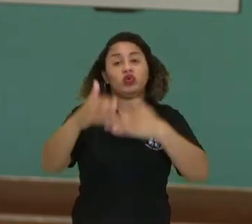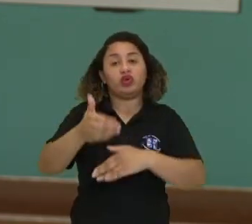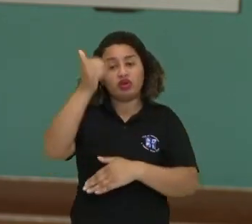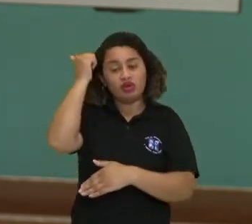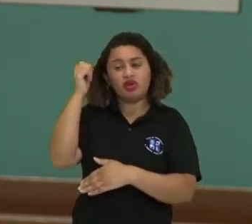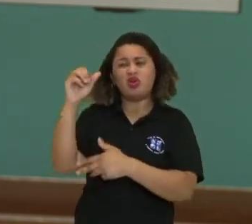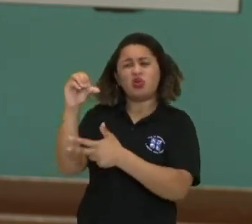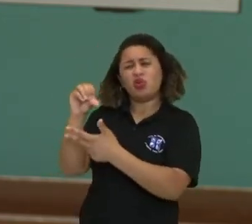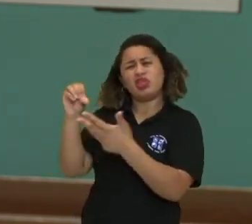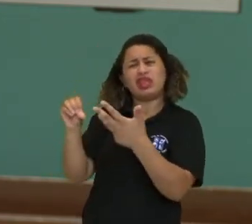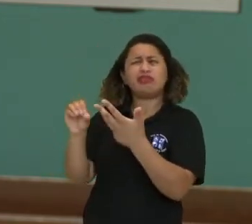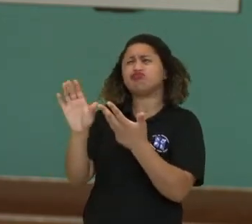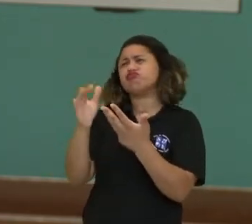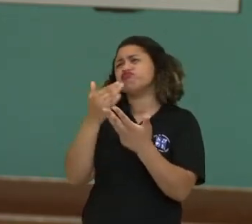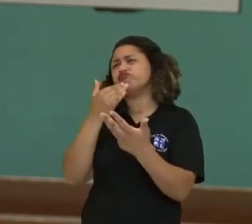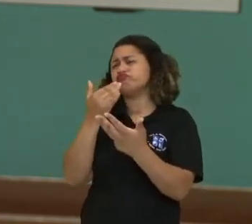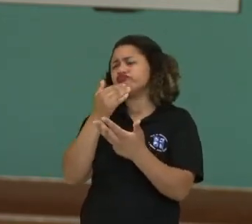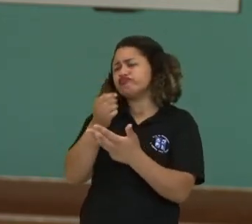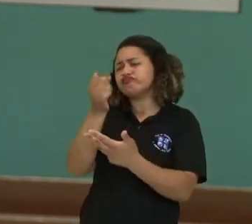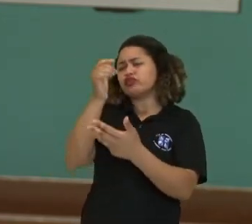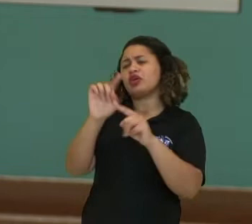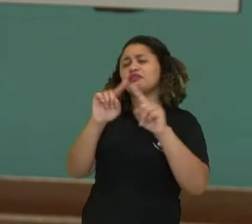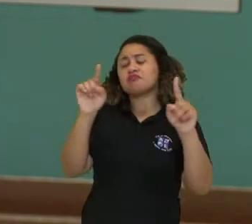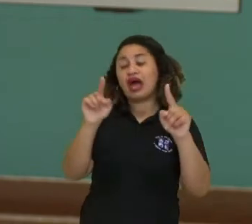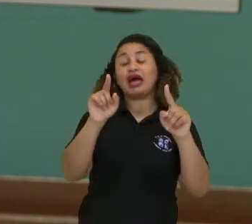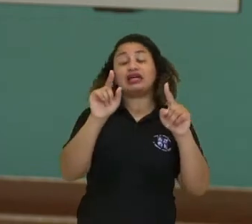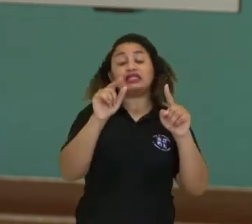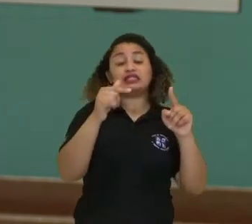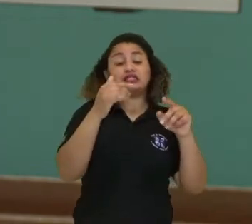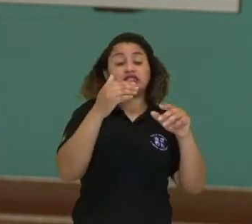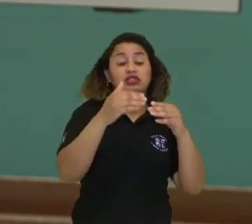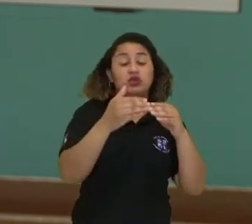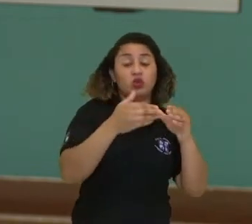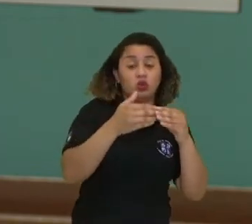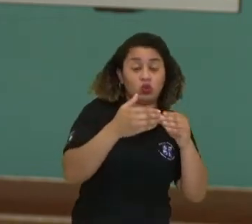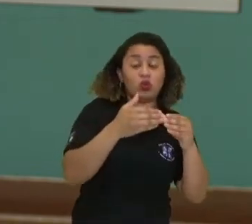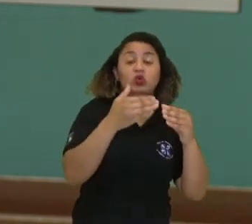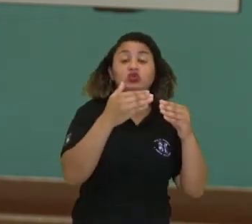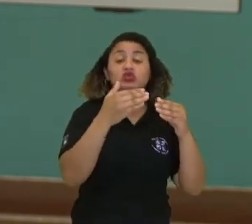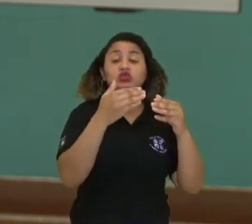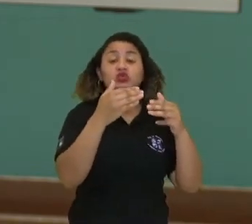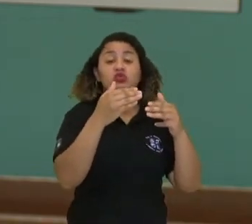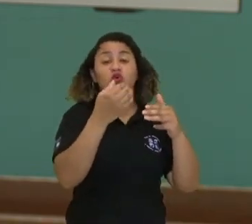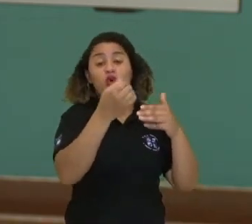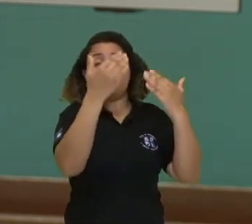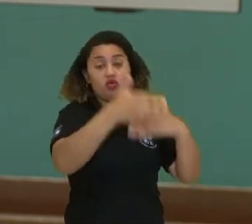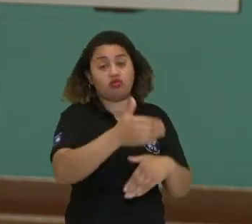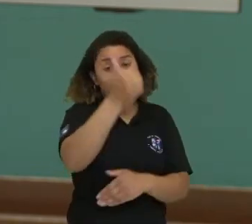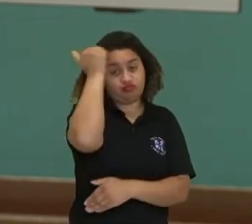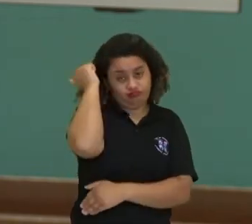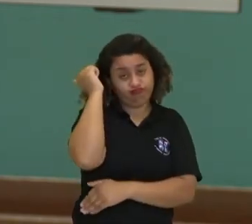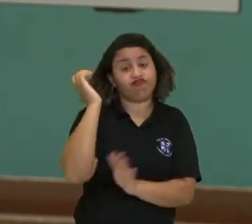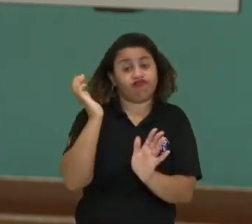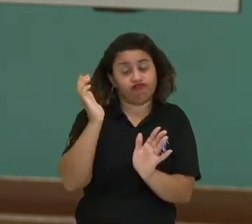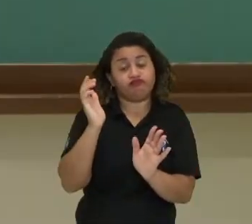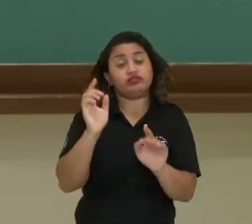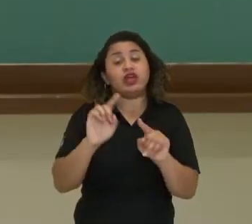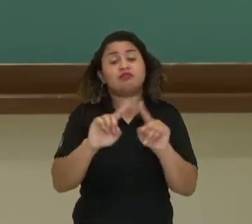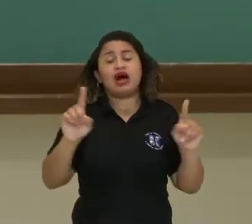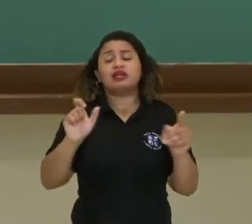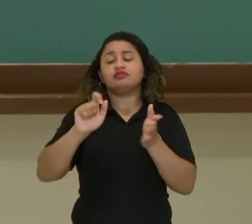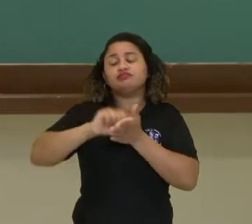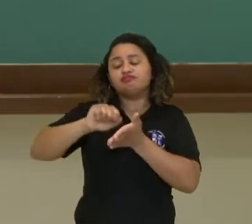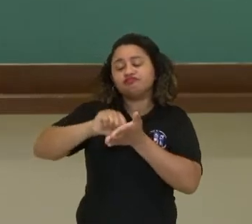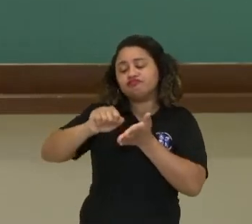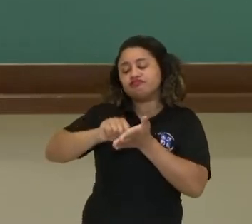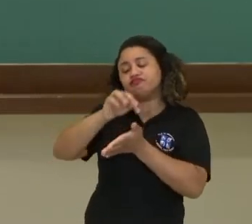mas quando que você vai decorar isso se você precisa disso para um concurso público por exemplo o então se você está escrevendo